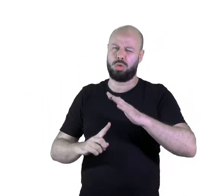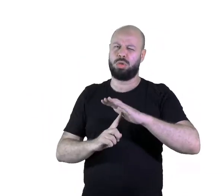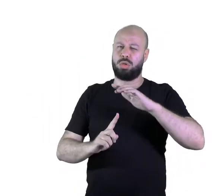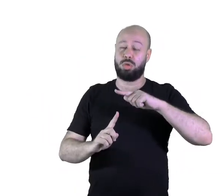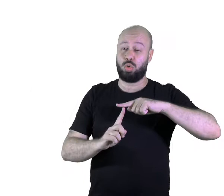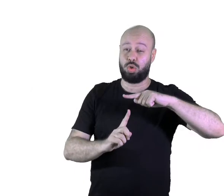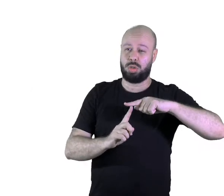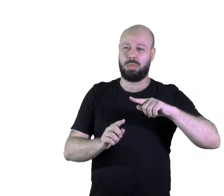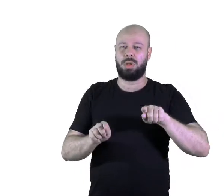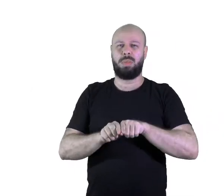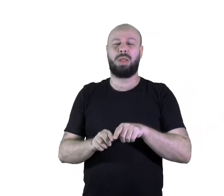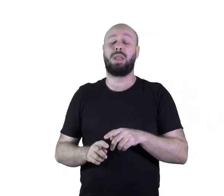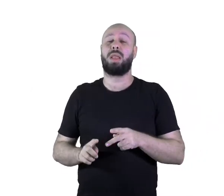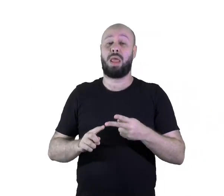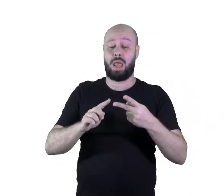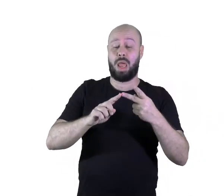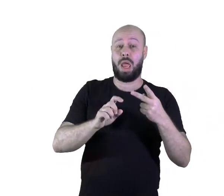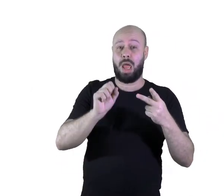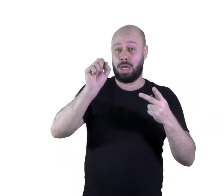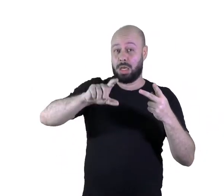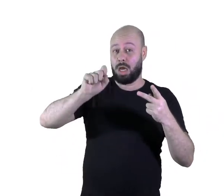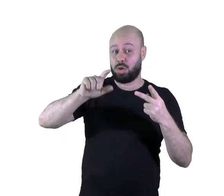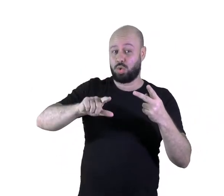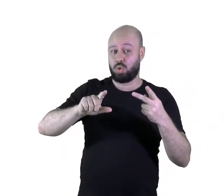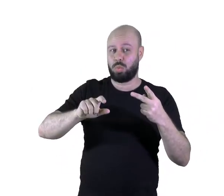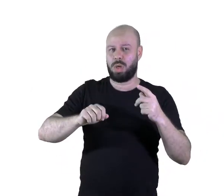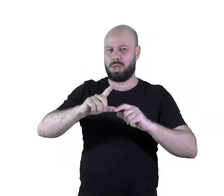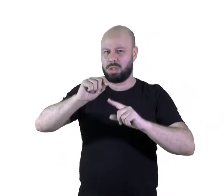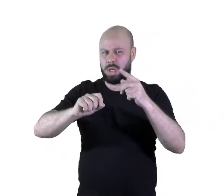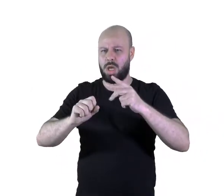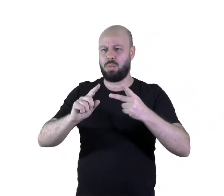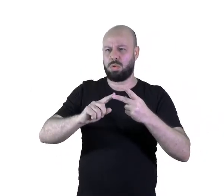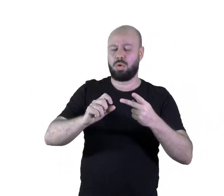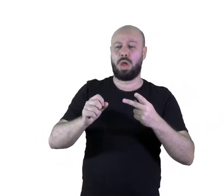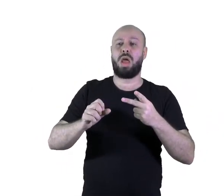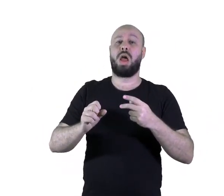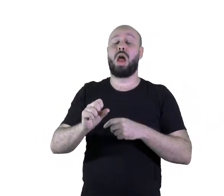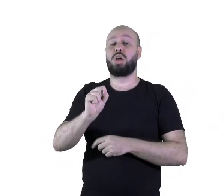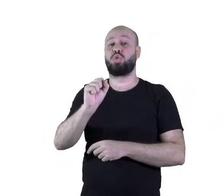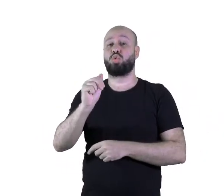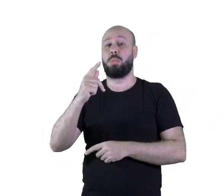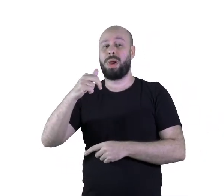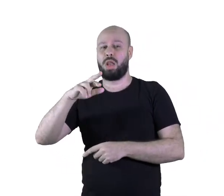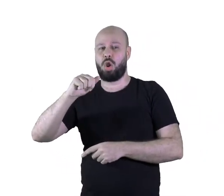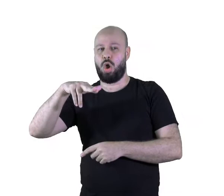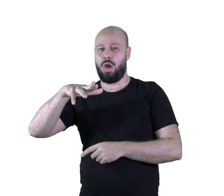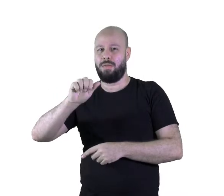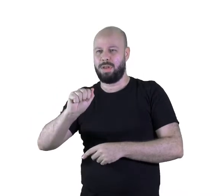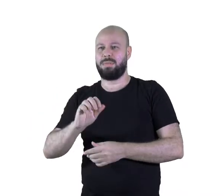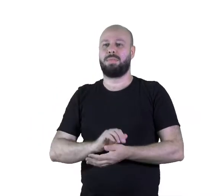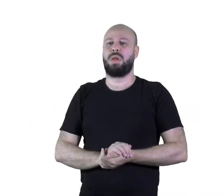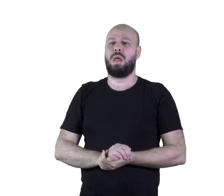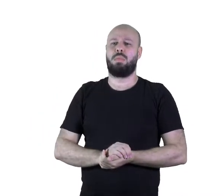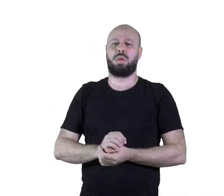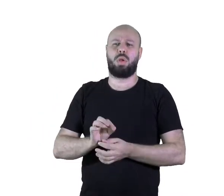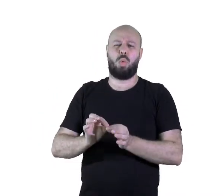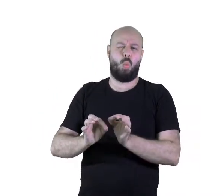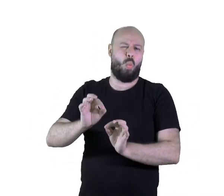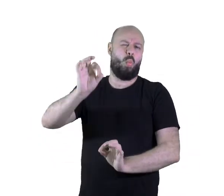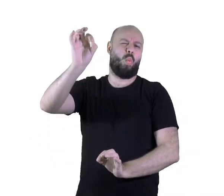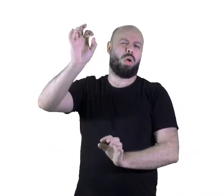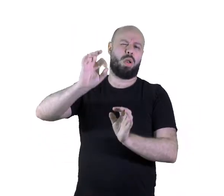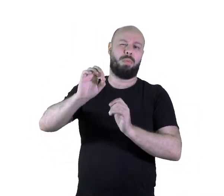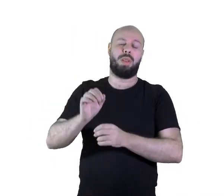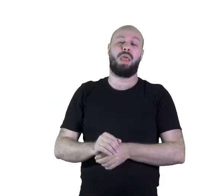as estrelas azuis, que são estrelas novas, né, com temperaturas muito altas. Temos as